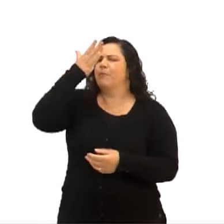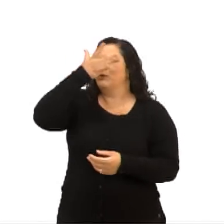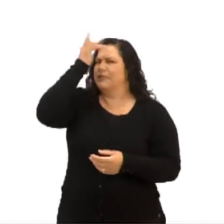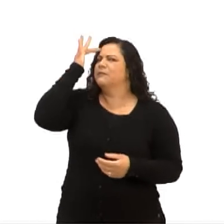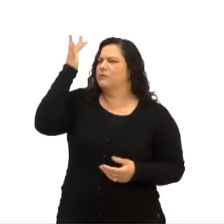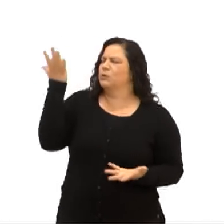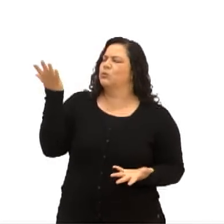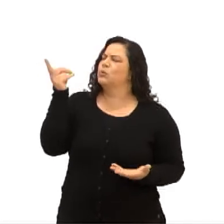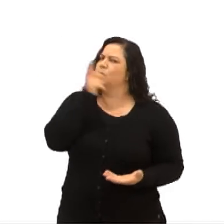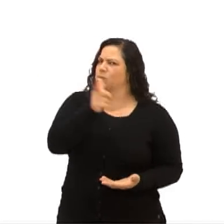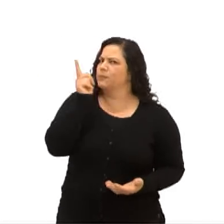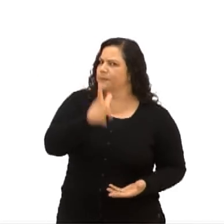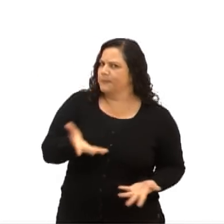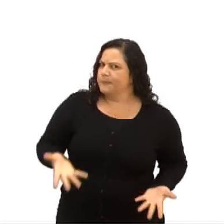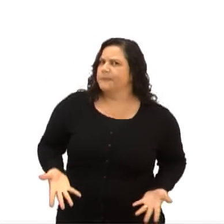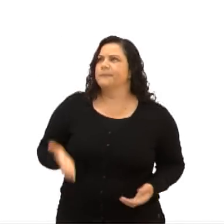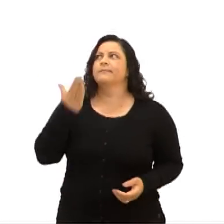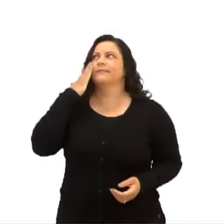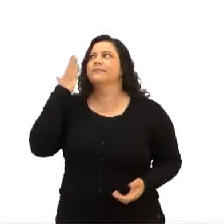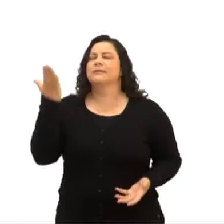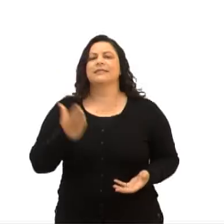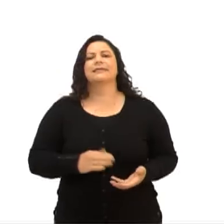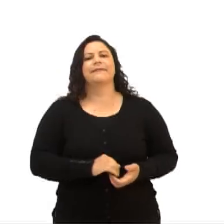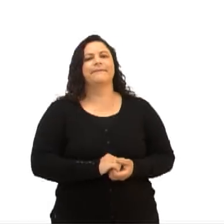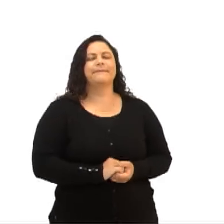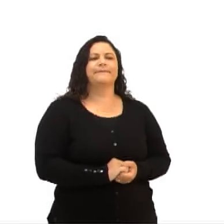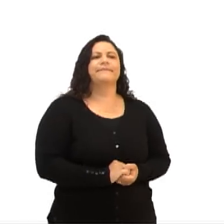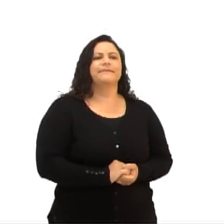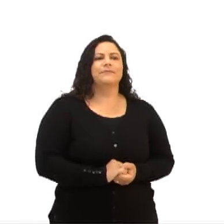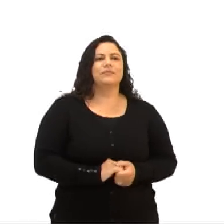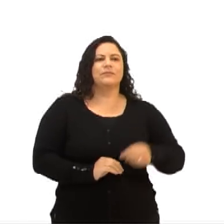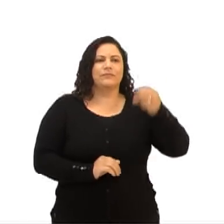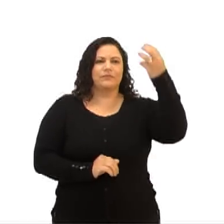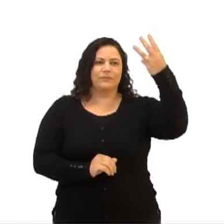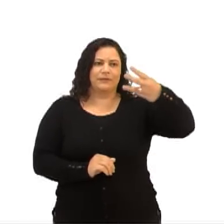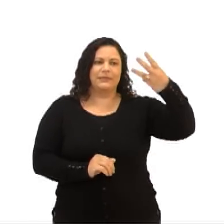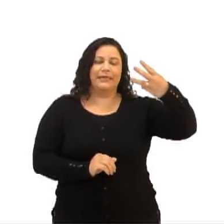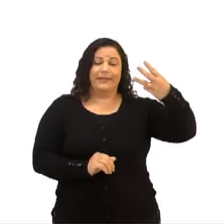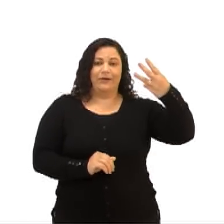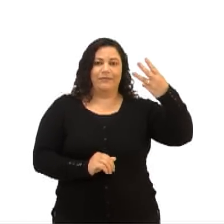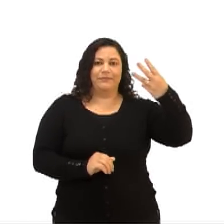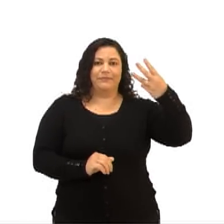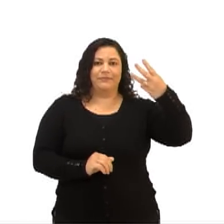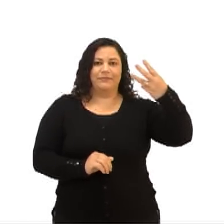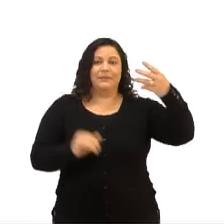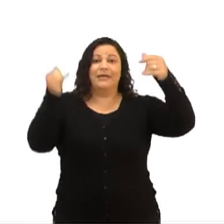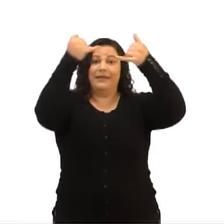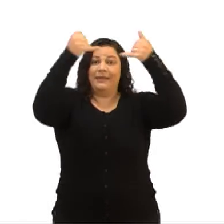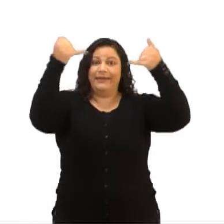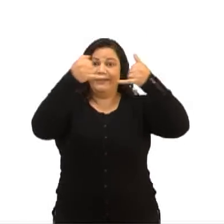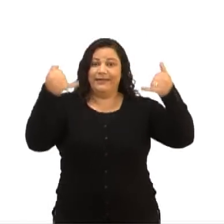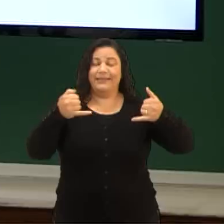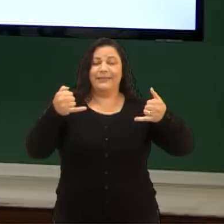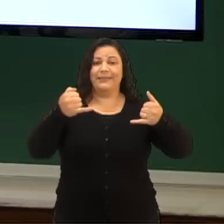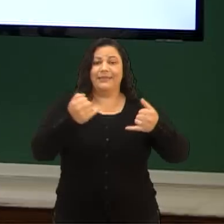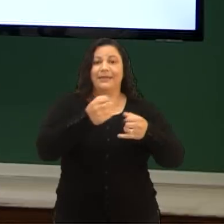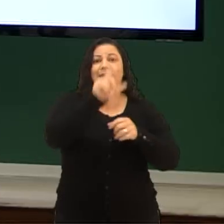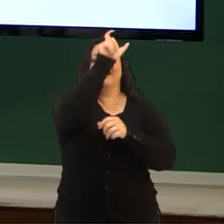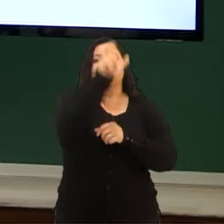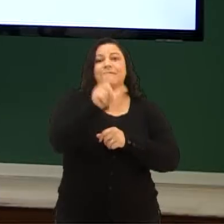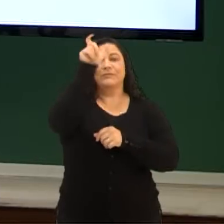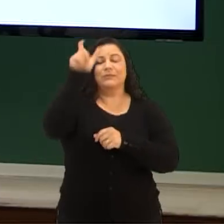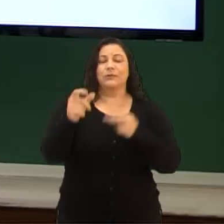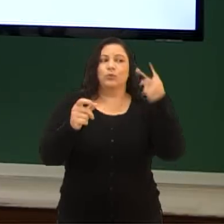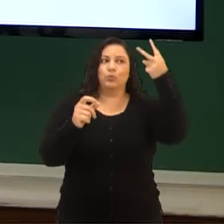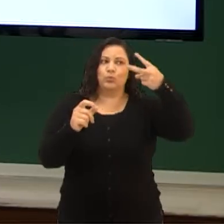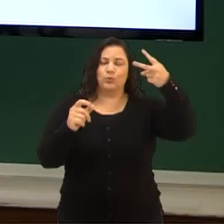Essa matriz aqui fica na forma 3 por 2. 3 linhas e 2 colunas. Essa é a nossa matriz